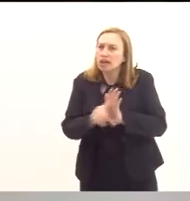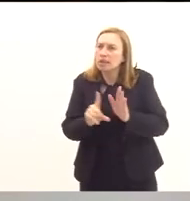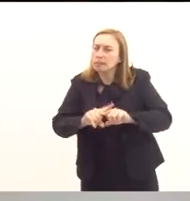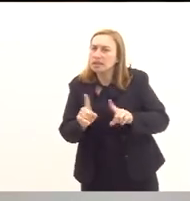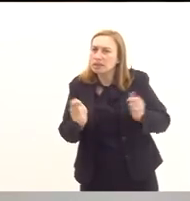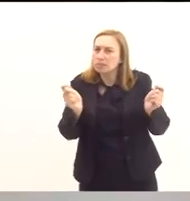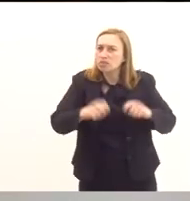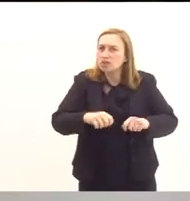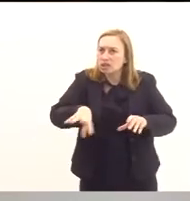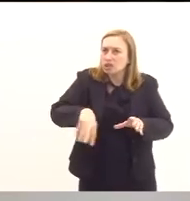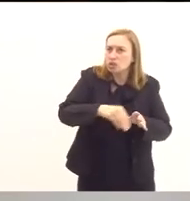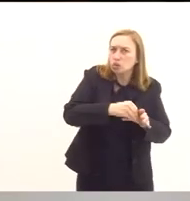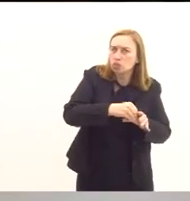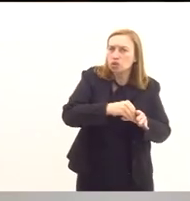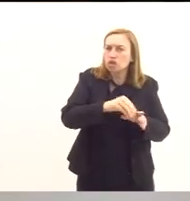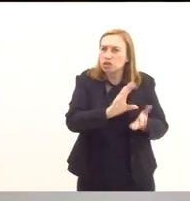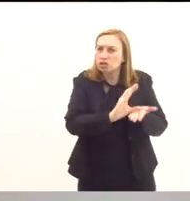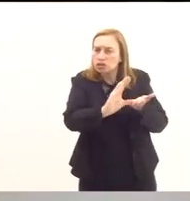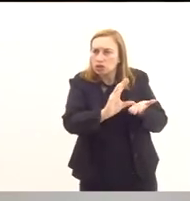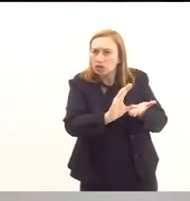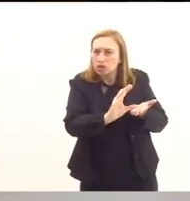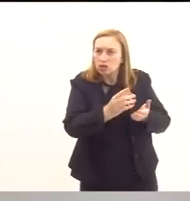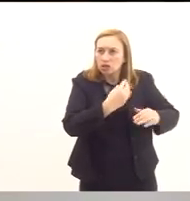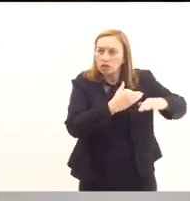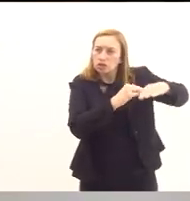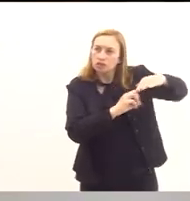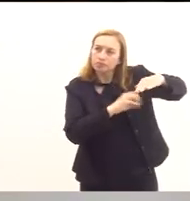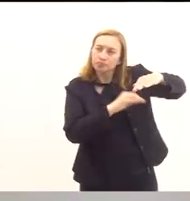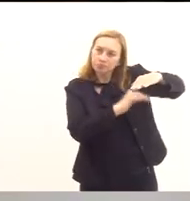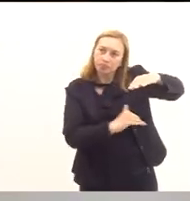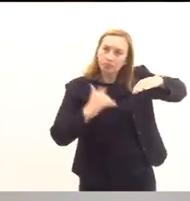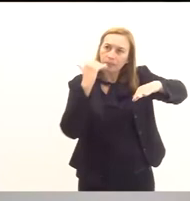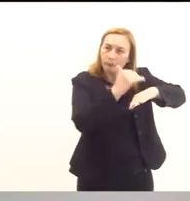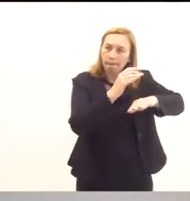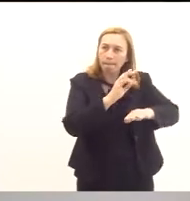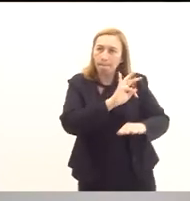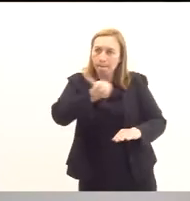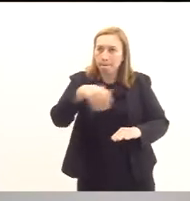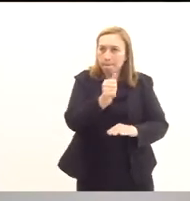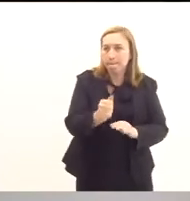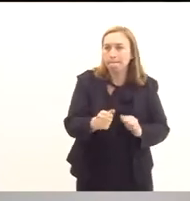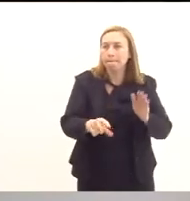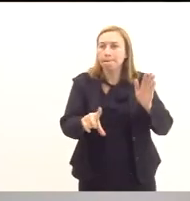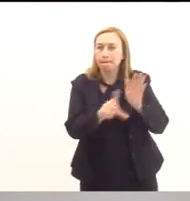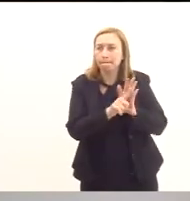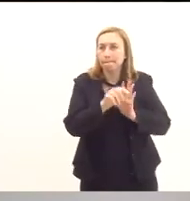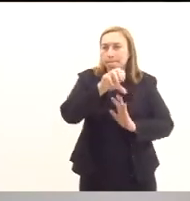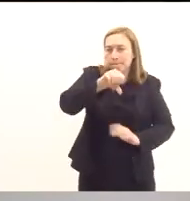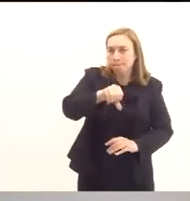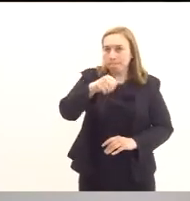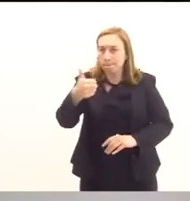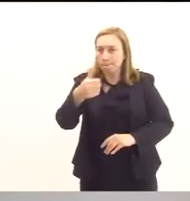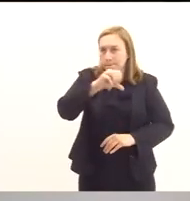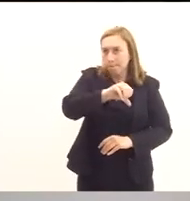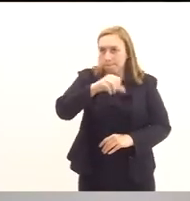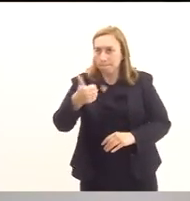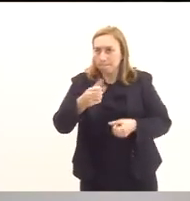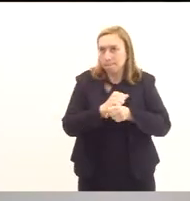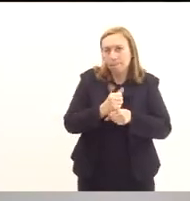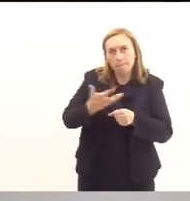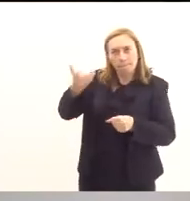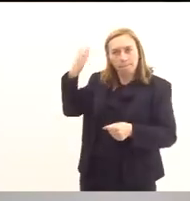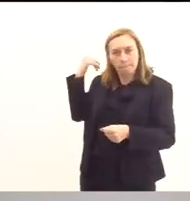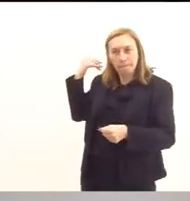possibilidade da gente incluir recursos do programas para RJ que foi aprovada pela lei 91911 no ano passado para que fossem